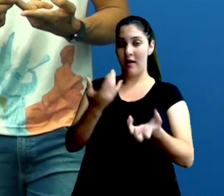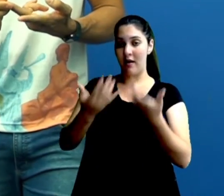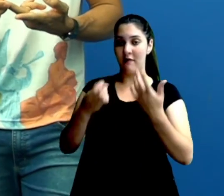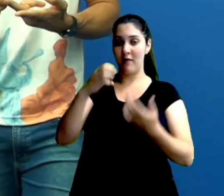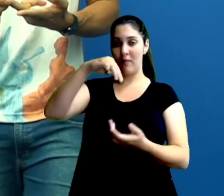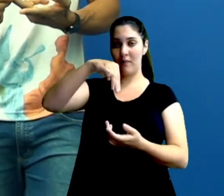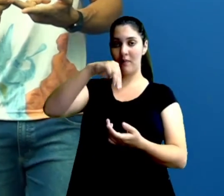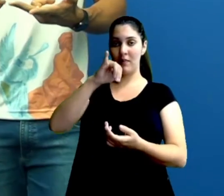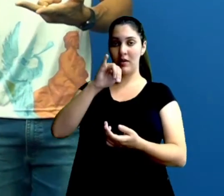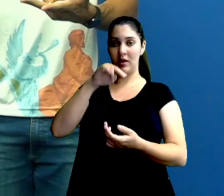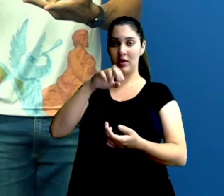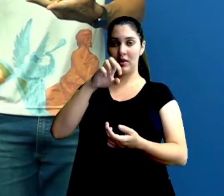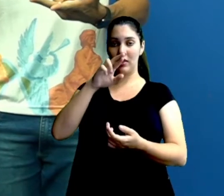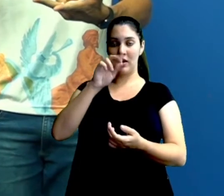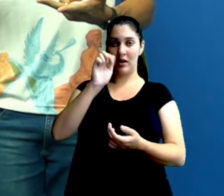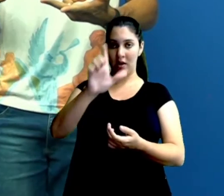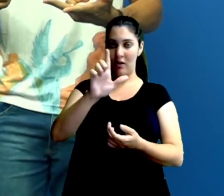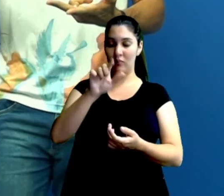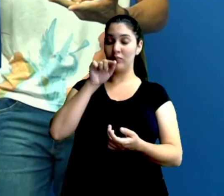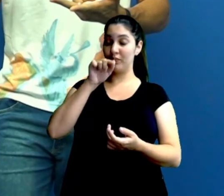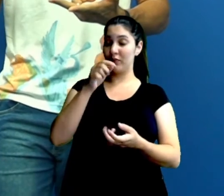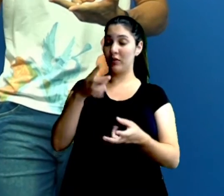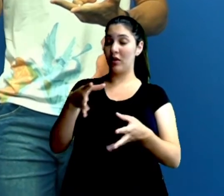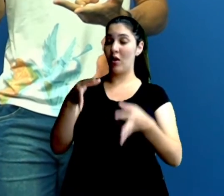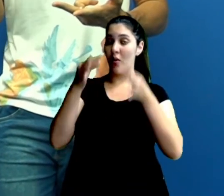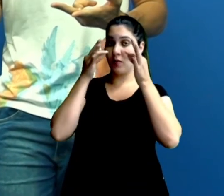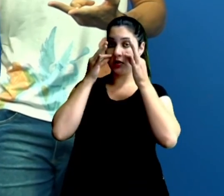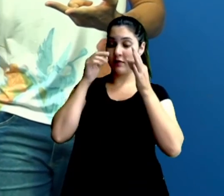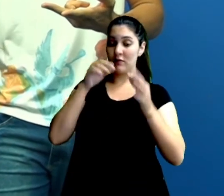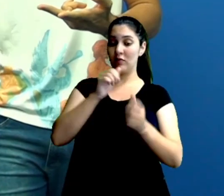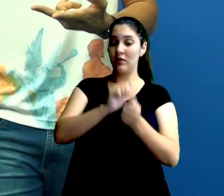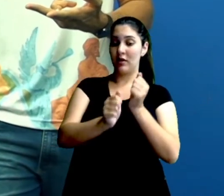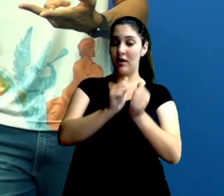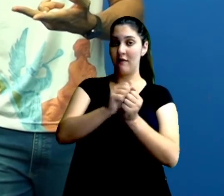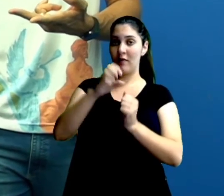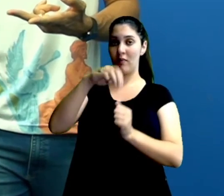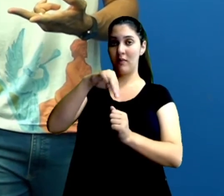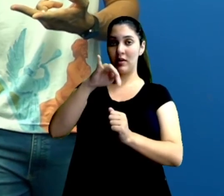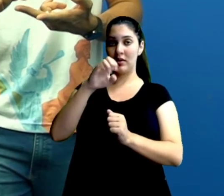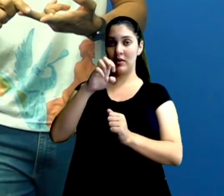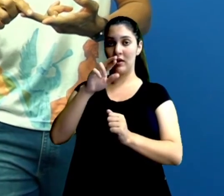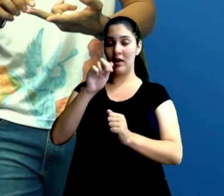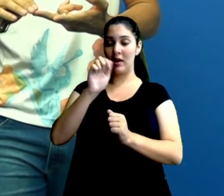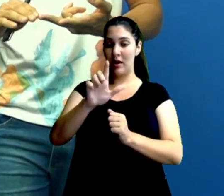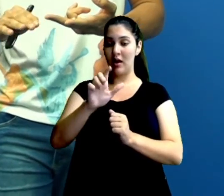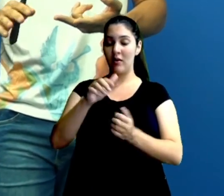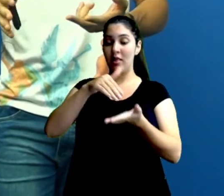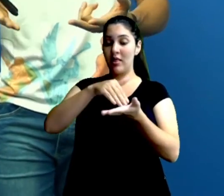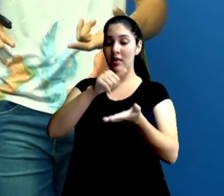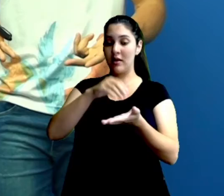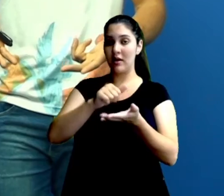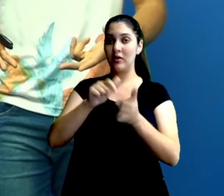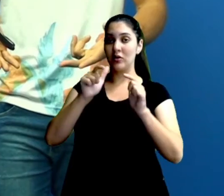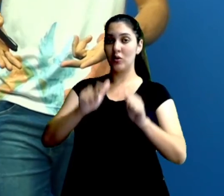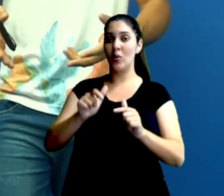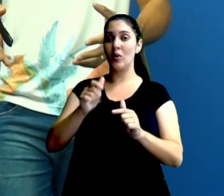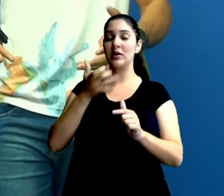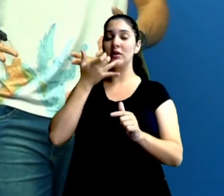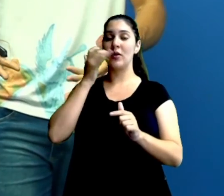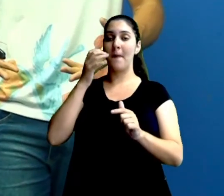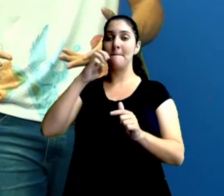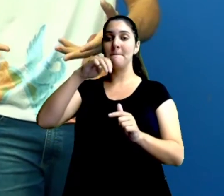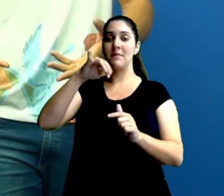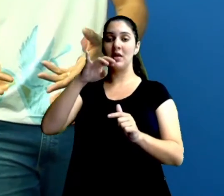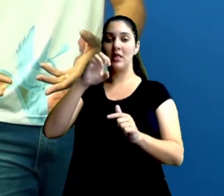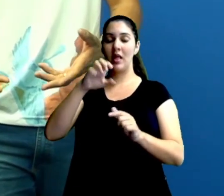observe, mineral não é carvão vegetal. O vegetal é extraído através das plantas, o mineral através dos minérios, né?